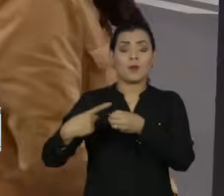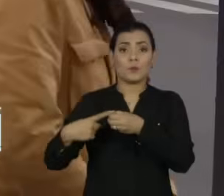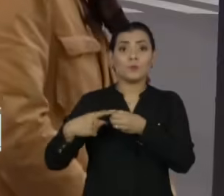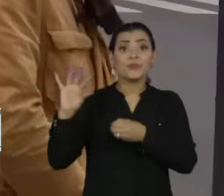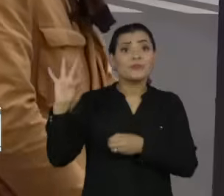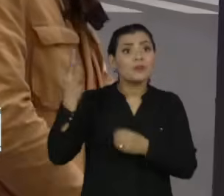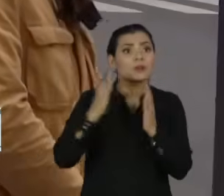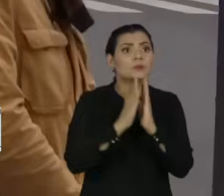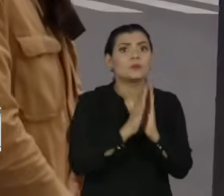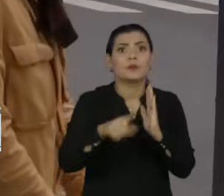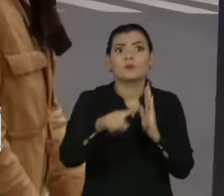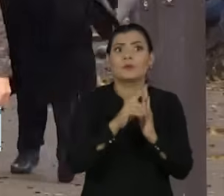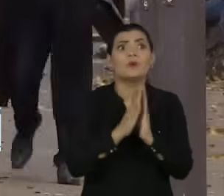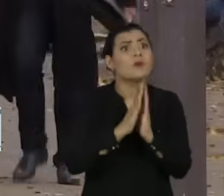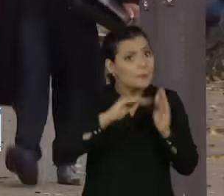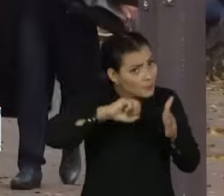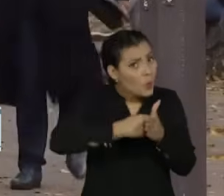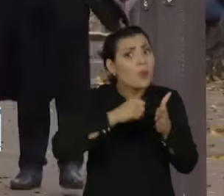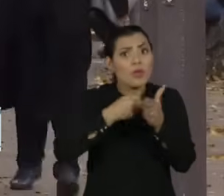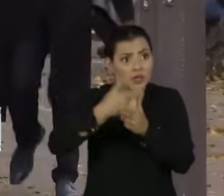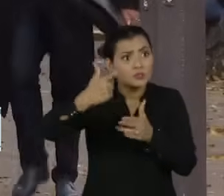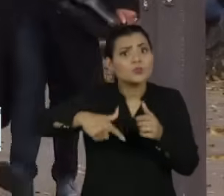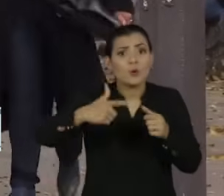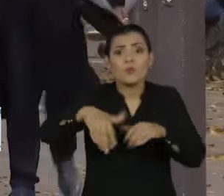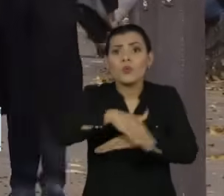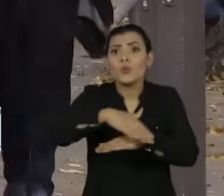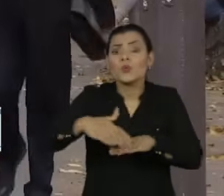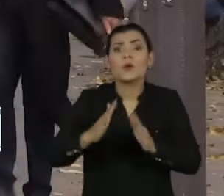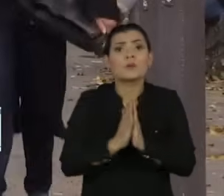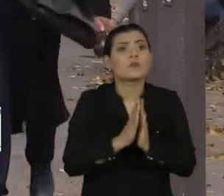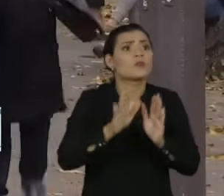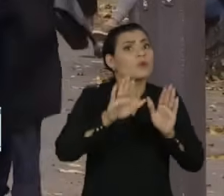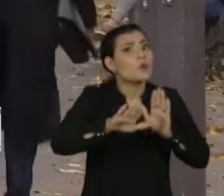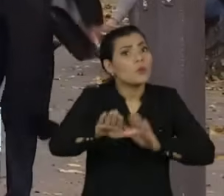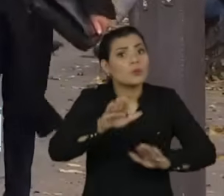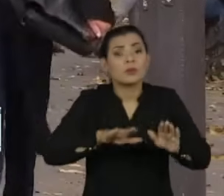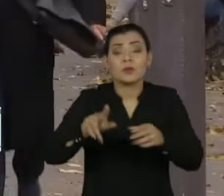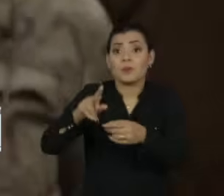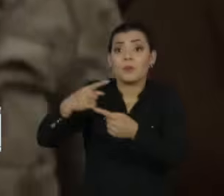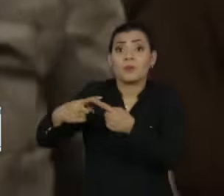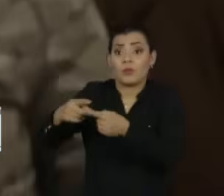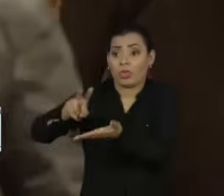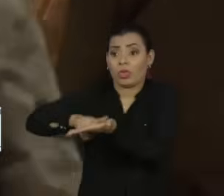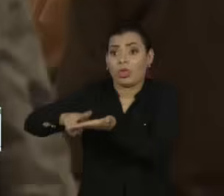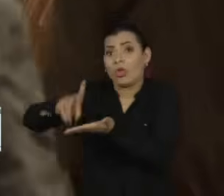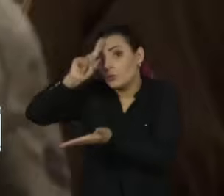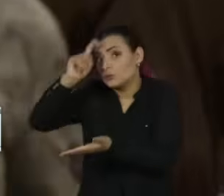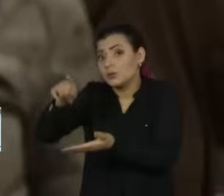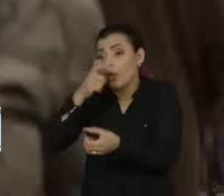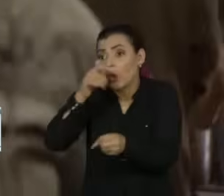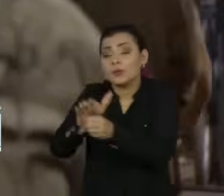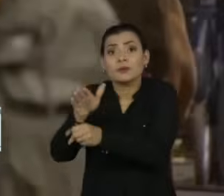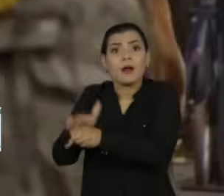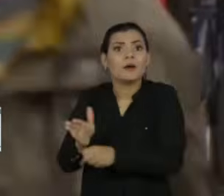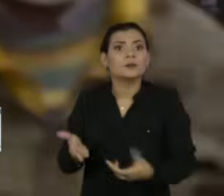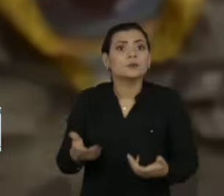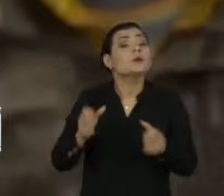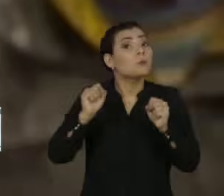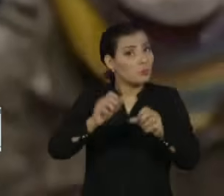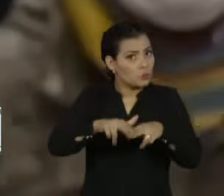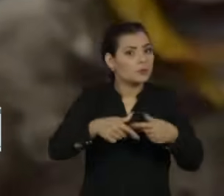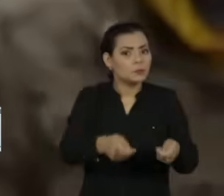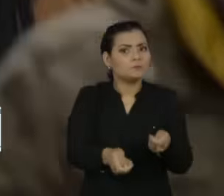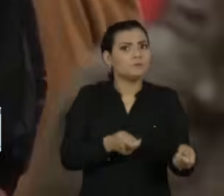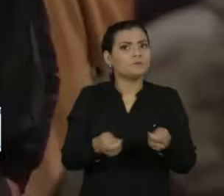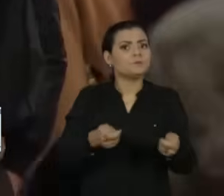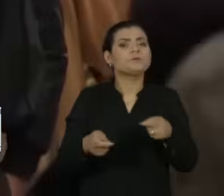sobre possíveis novos bloqueios com o aumento da ocupação dos hospitais. Não estão descartadas novas medidas, como